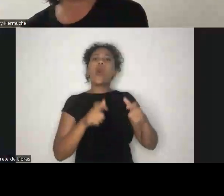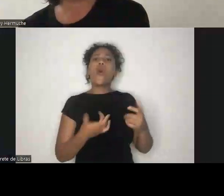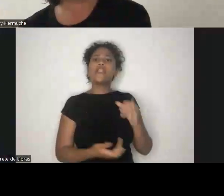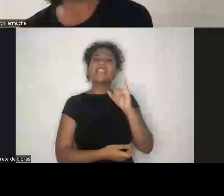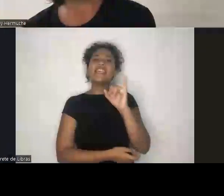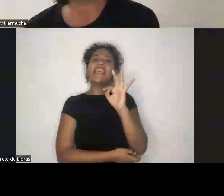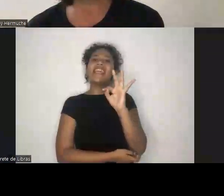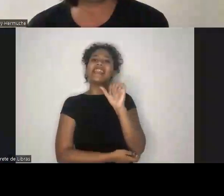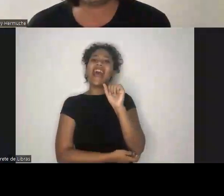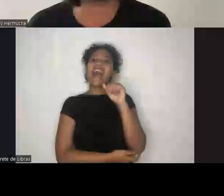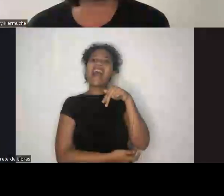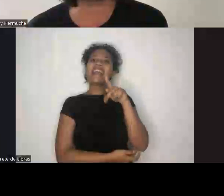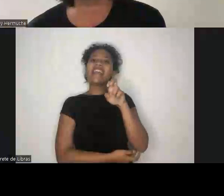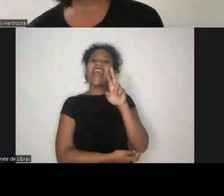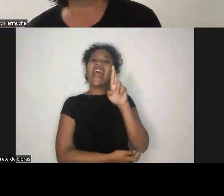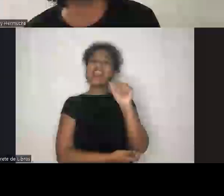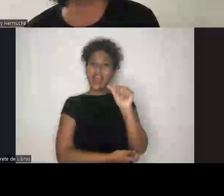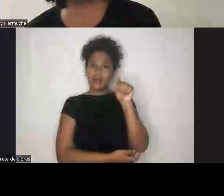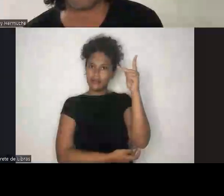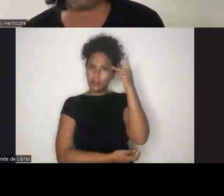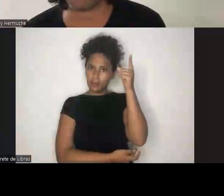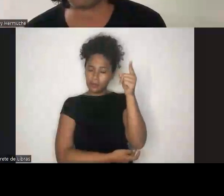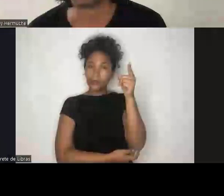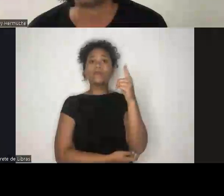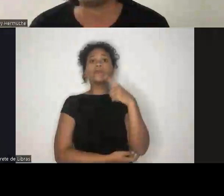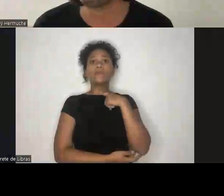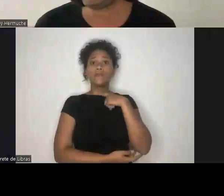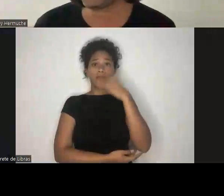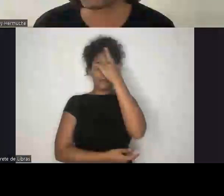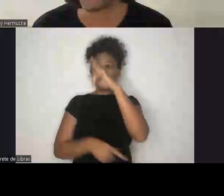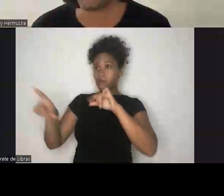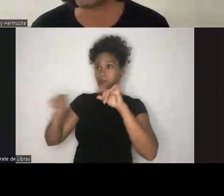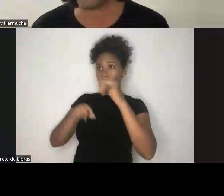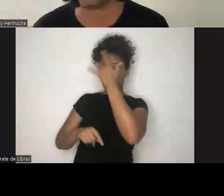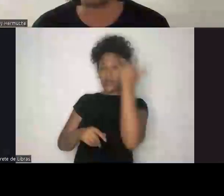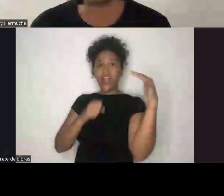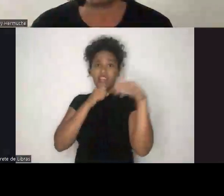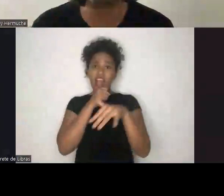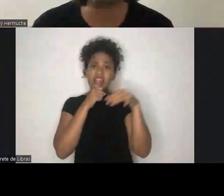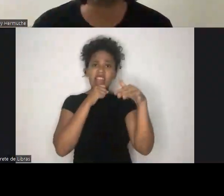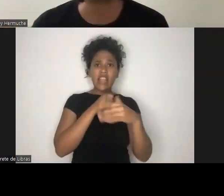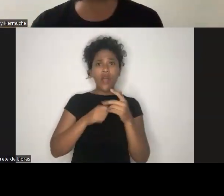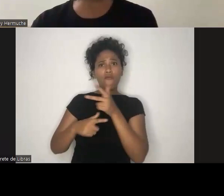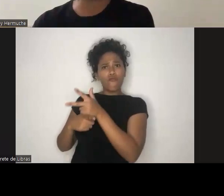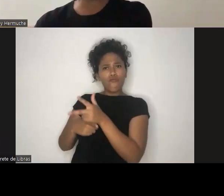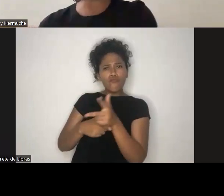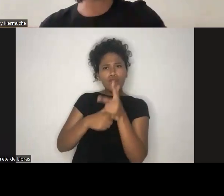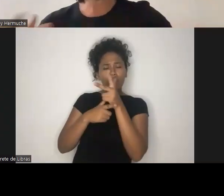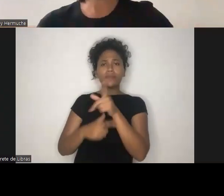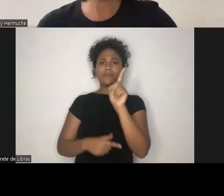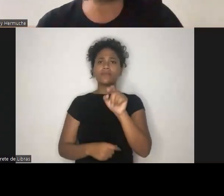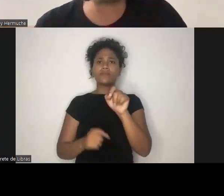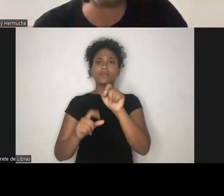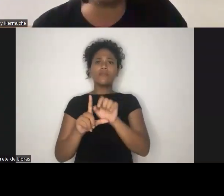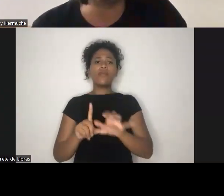selecionei clientes que cantam Trap a gente gravou vídeos deles lá foi uma plataforma assim